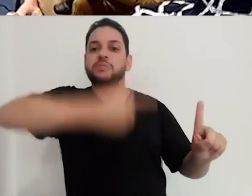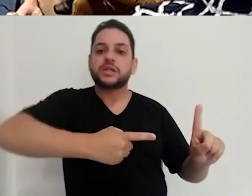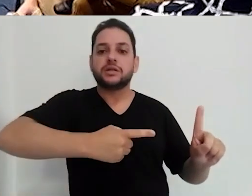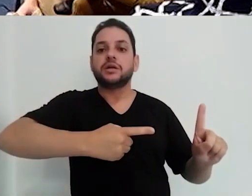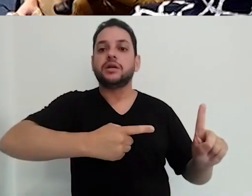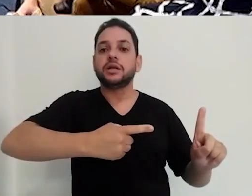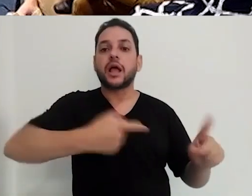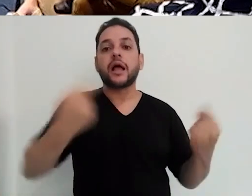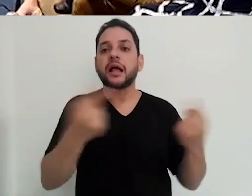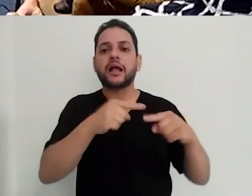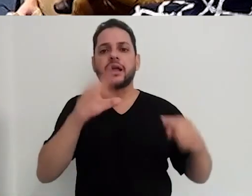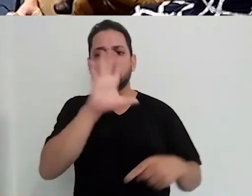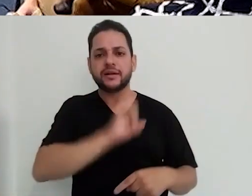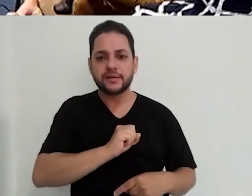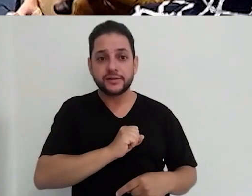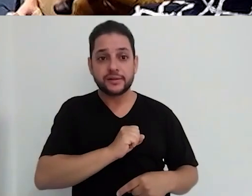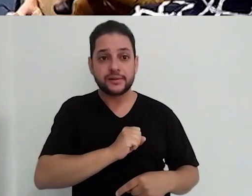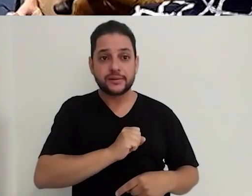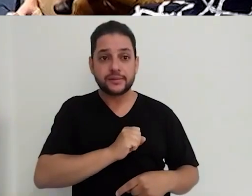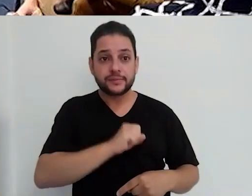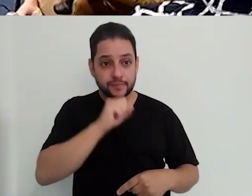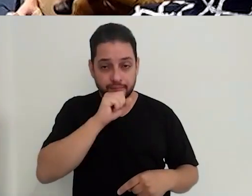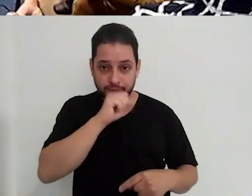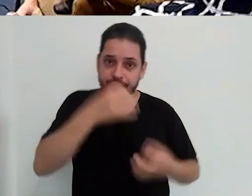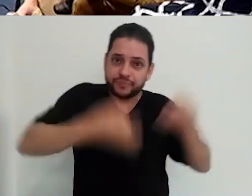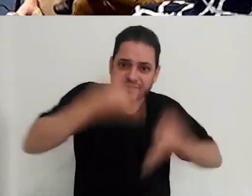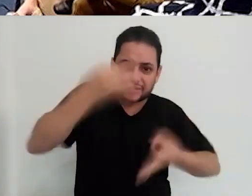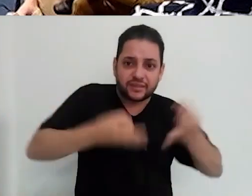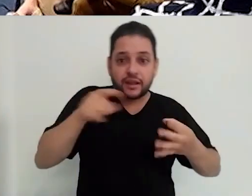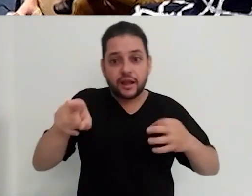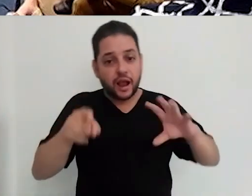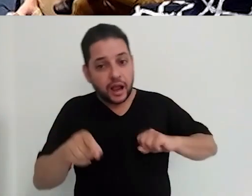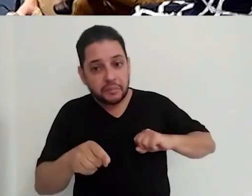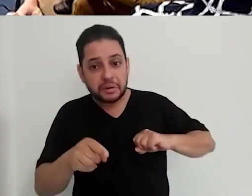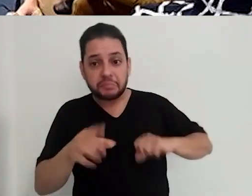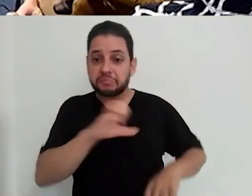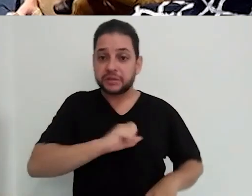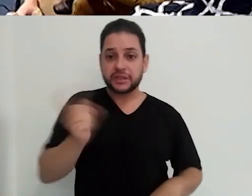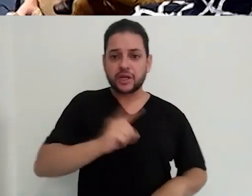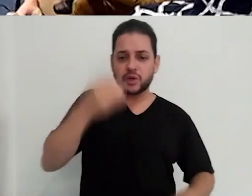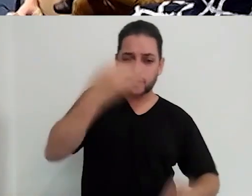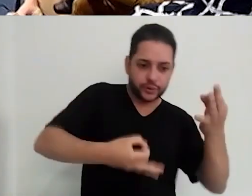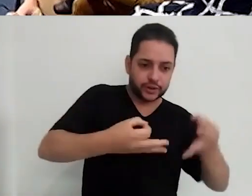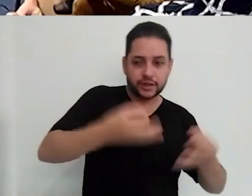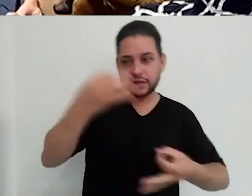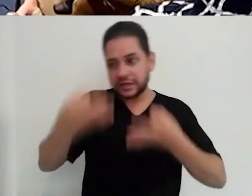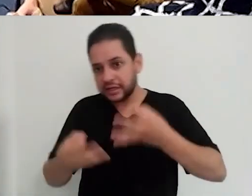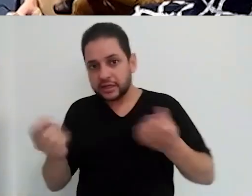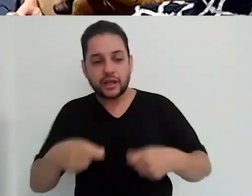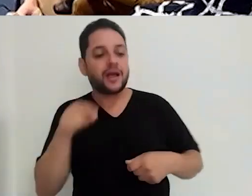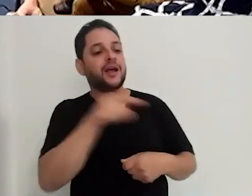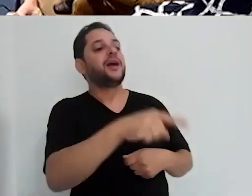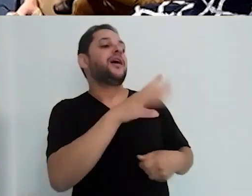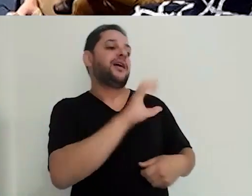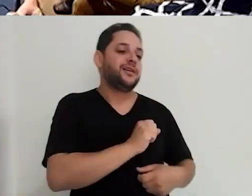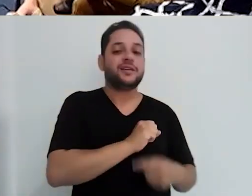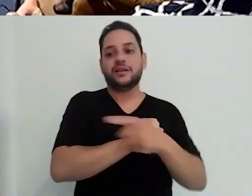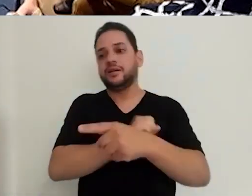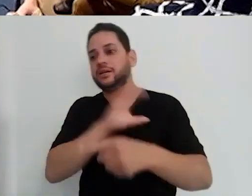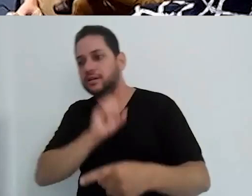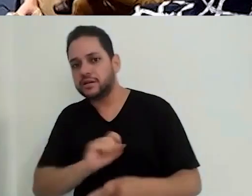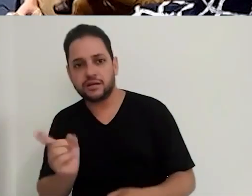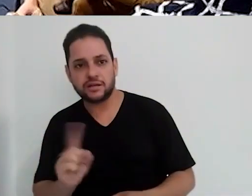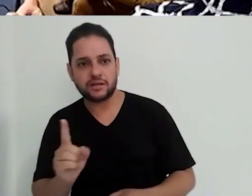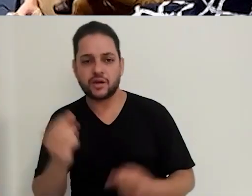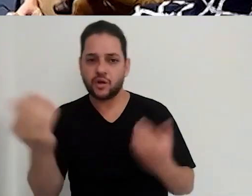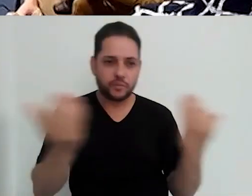amor. E a gente não tem como julgar quem ama e quem não ama. Porque não existe assim, isso é amor. Isso tudo aqui eu vou comparar com isso aqui, e